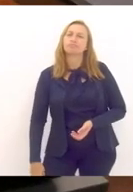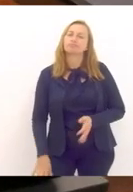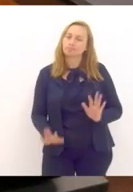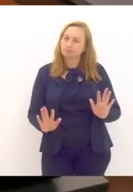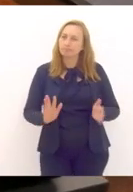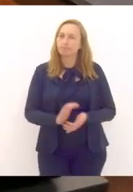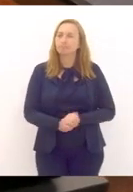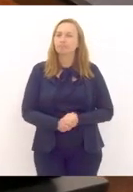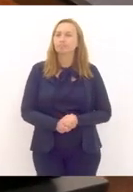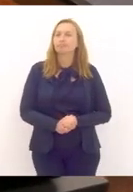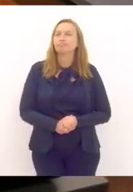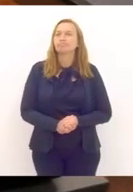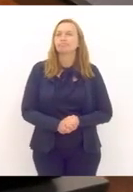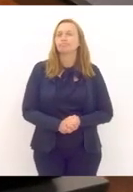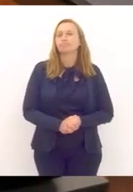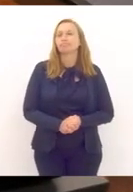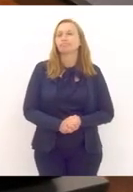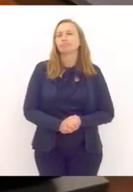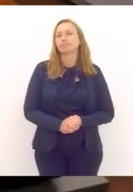que tenha sido,